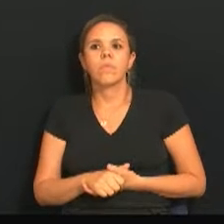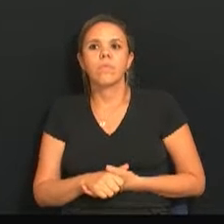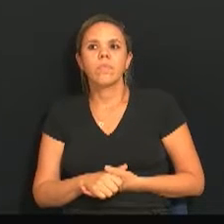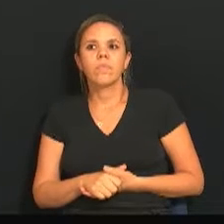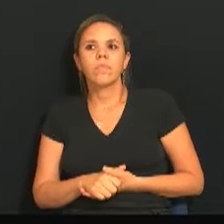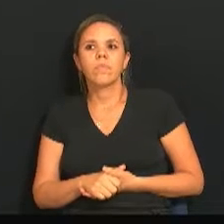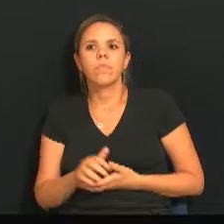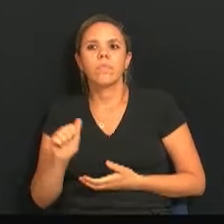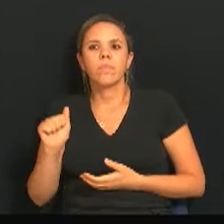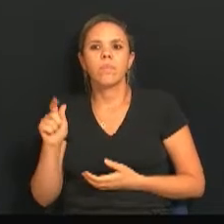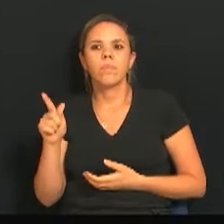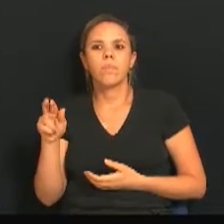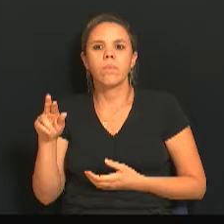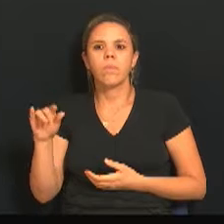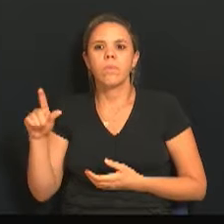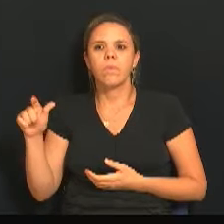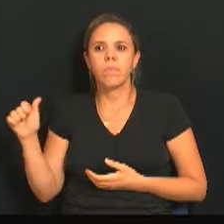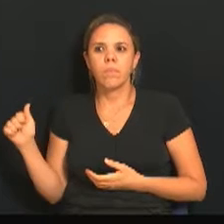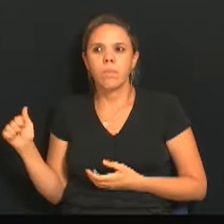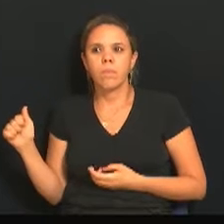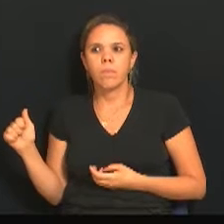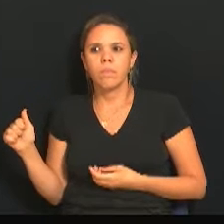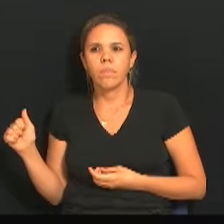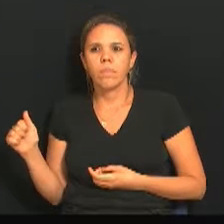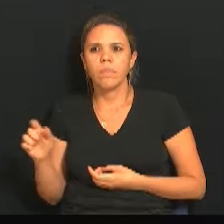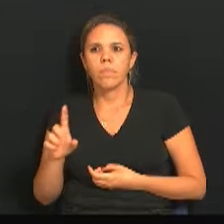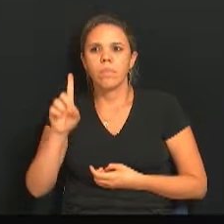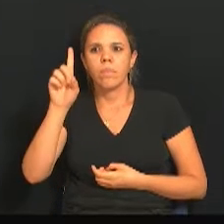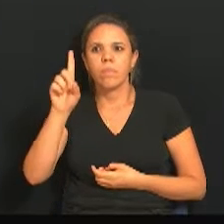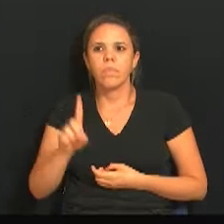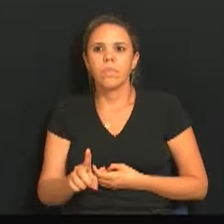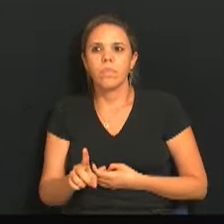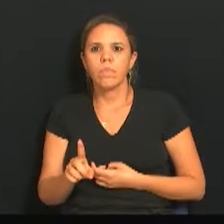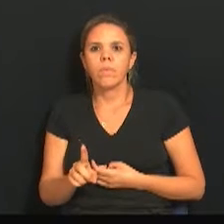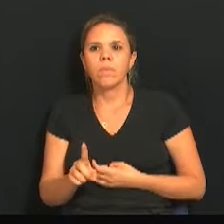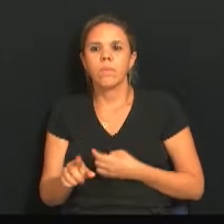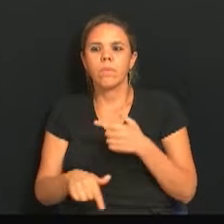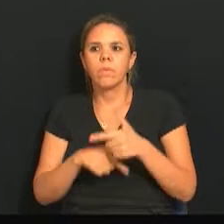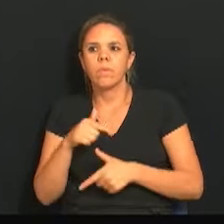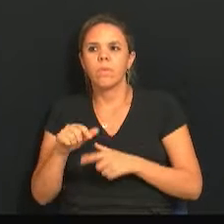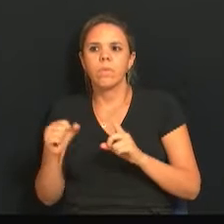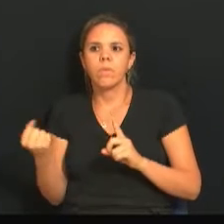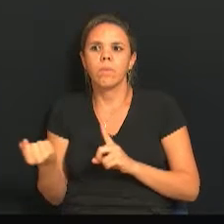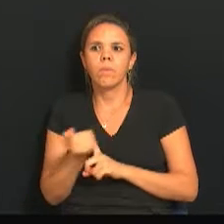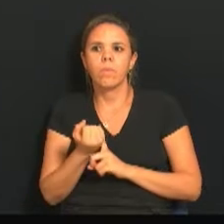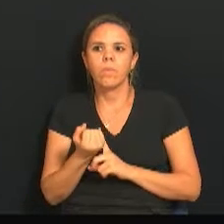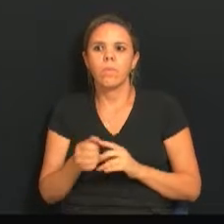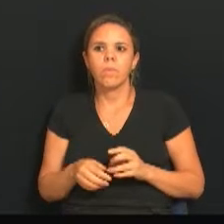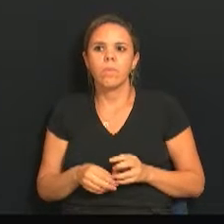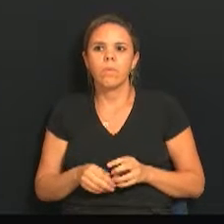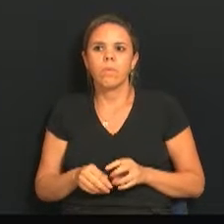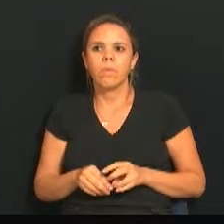Aparecida Giane Barbosa, que é diretora do Departamento de Operações de Assistência Social.